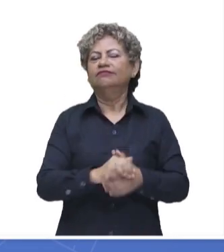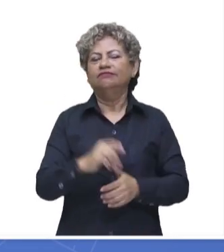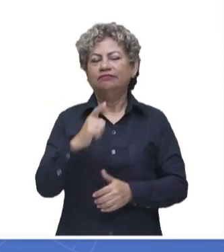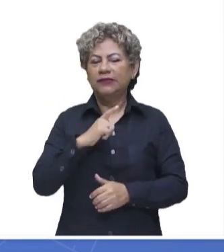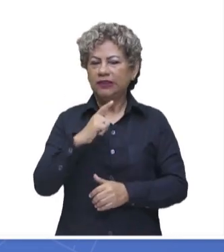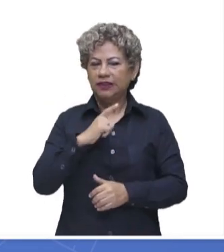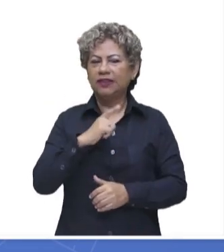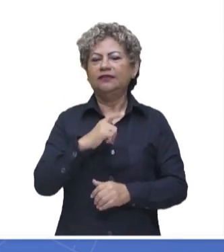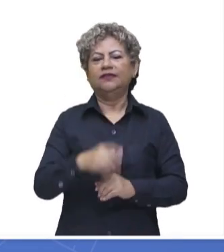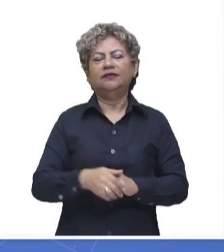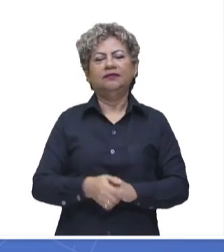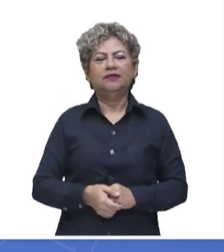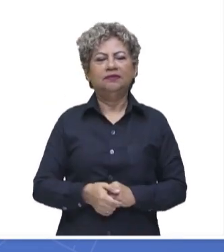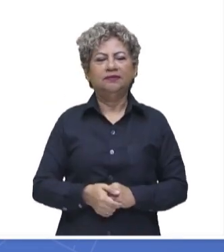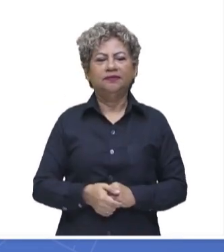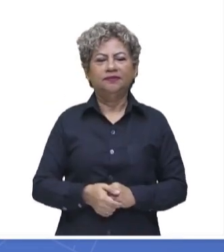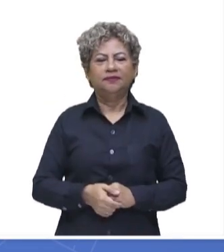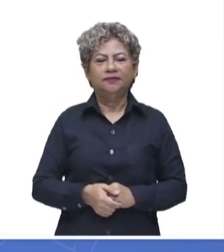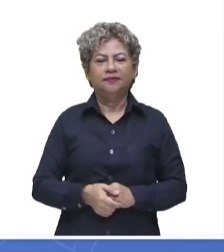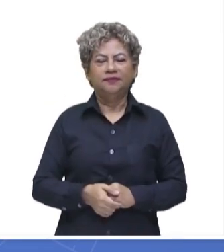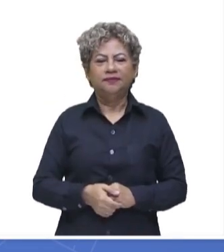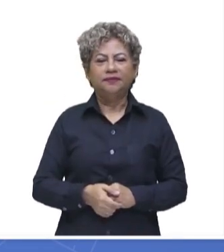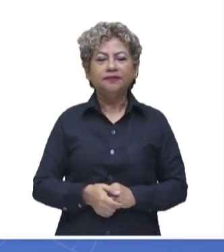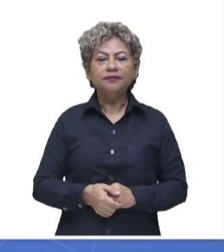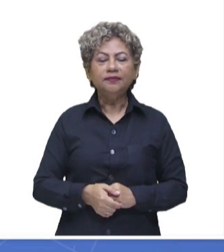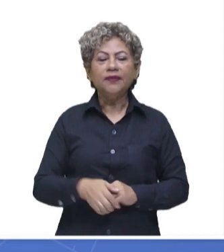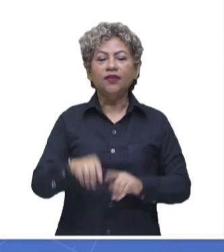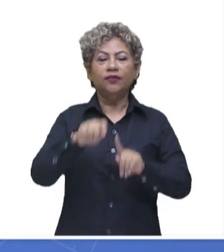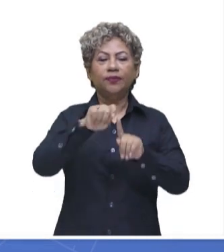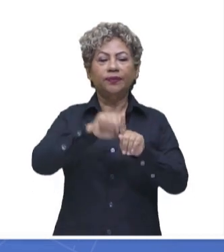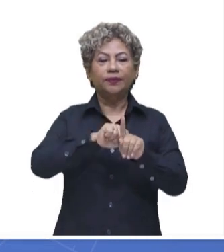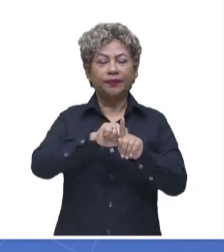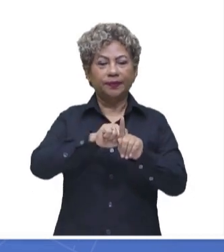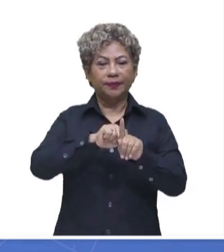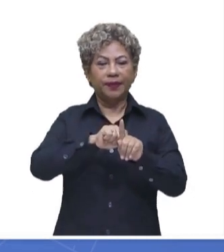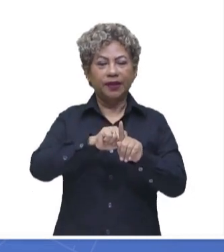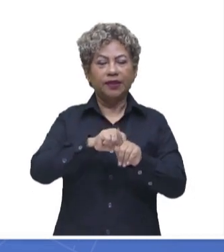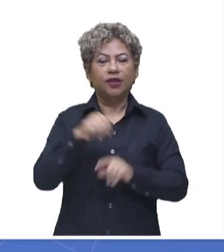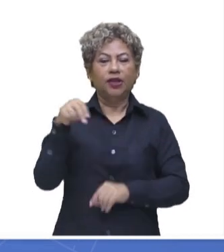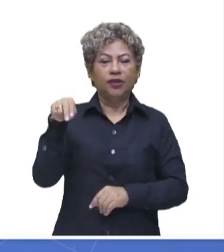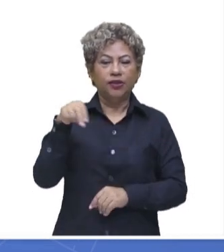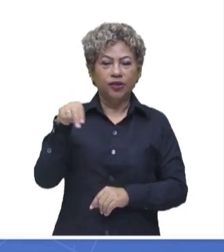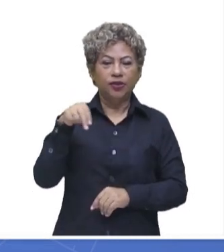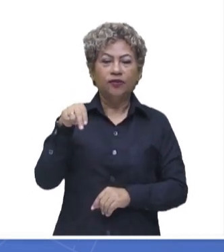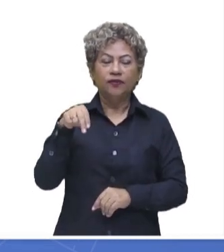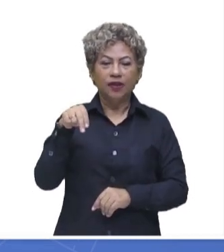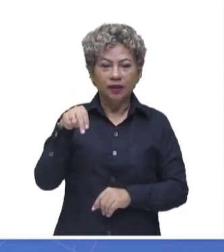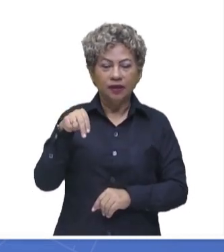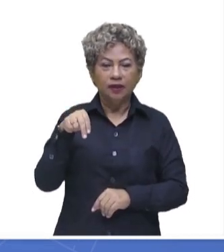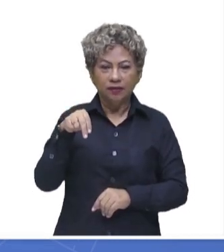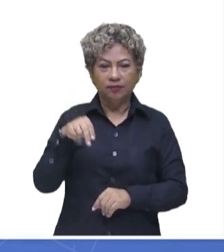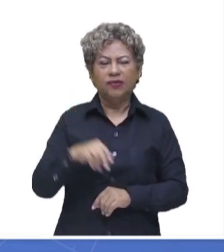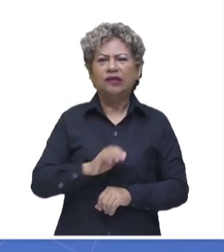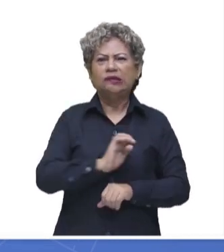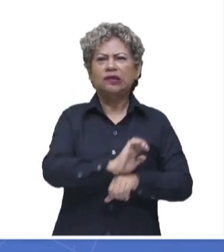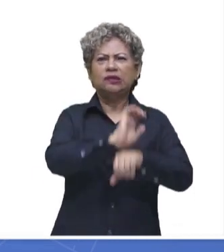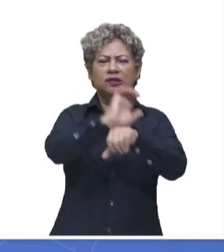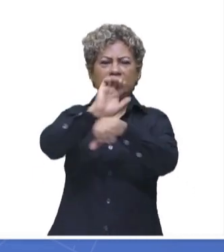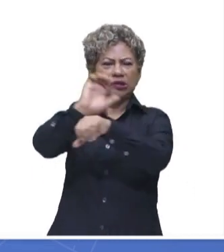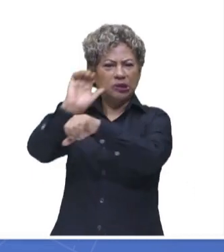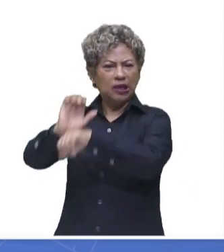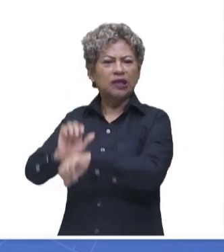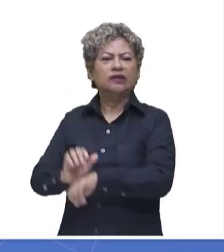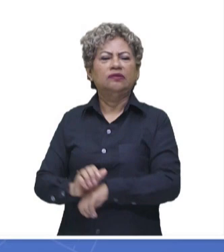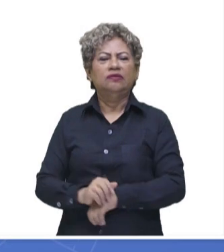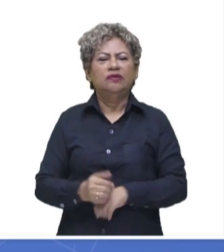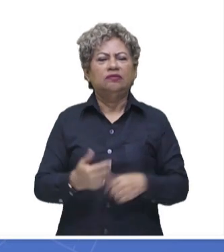de novembro, tá? Então, das alternativas que nós tínhamos aí, né, Belo Horizonte, Rio de Janeiro, São Paulo,